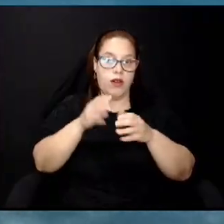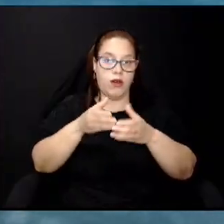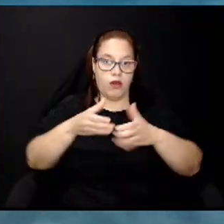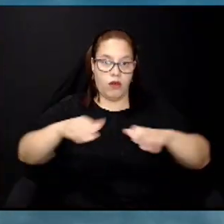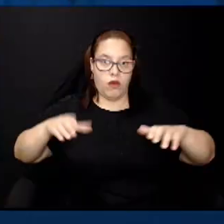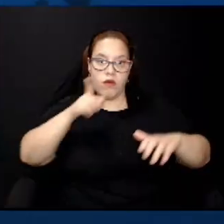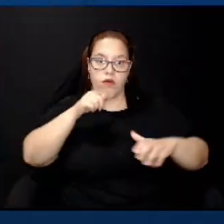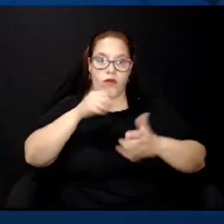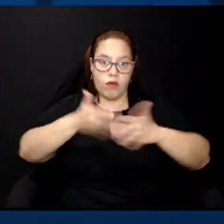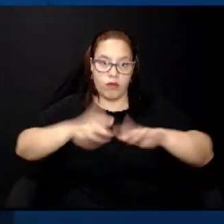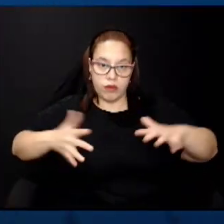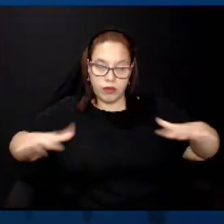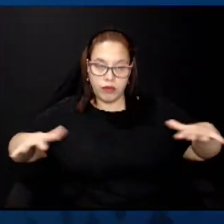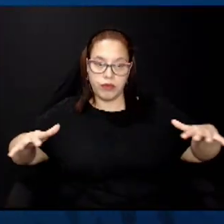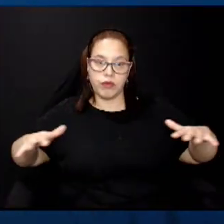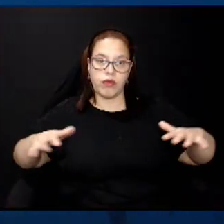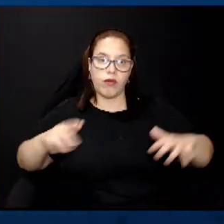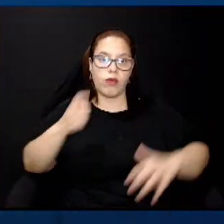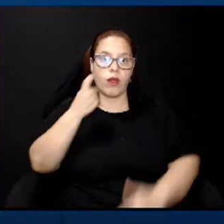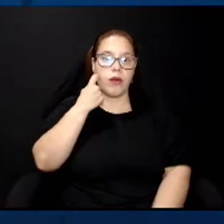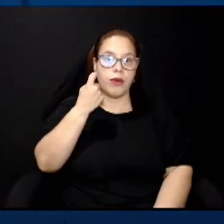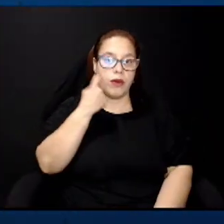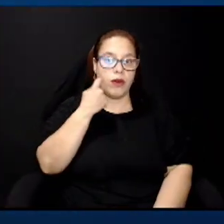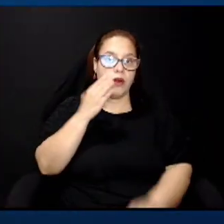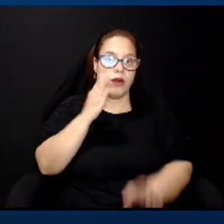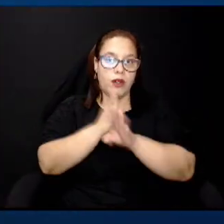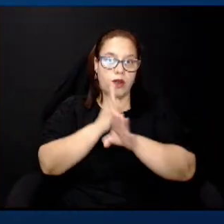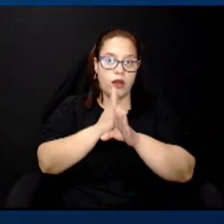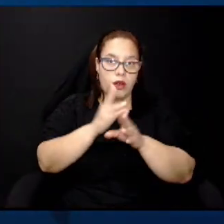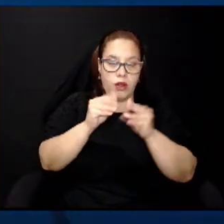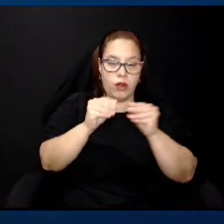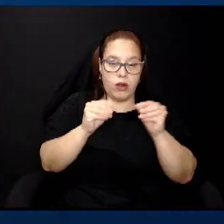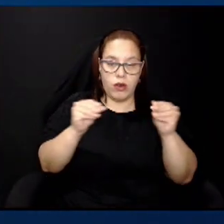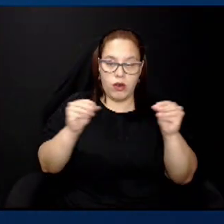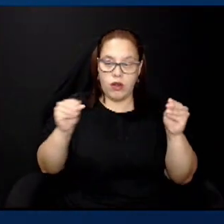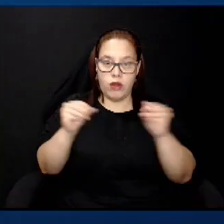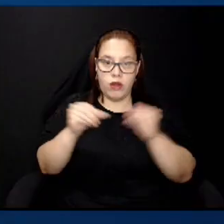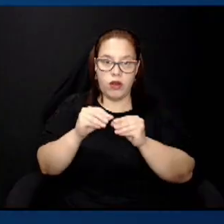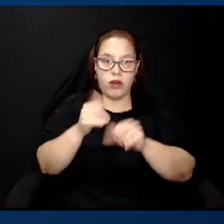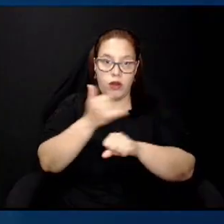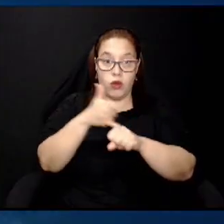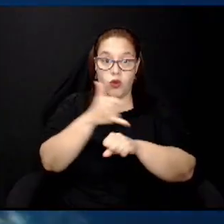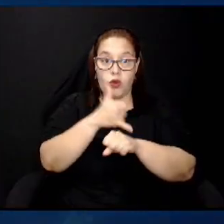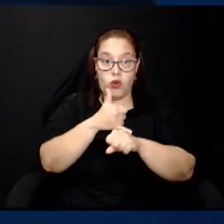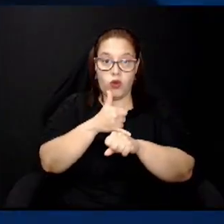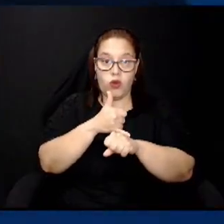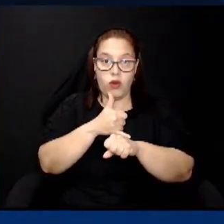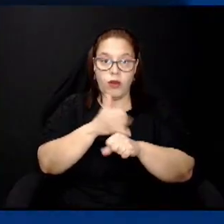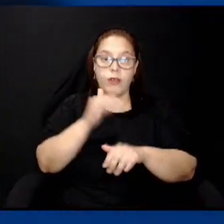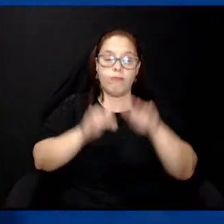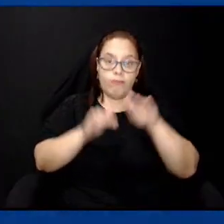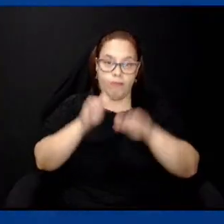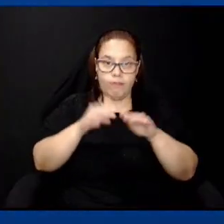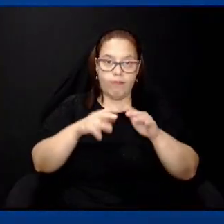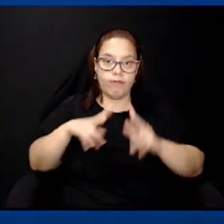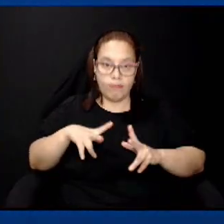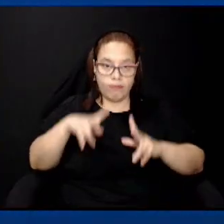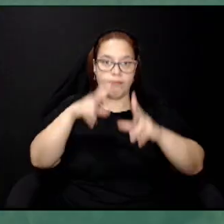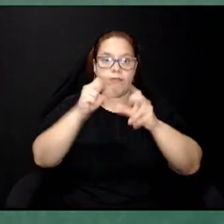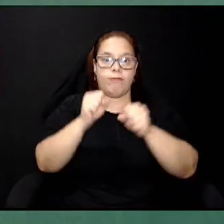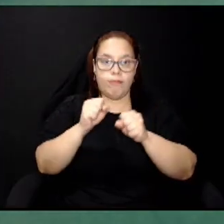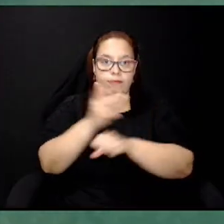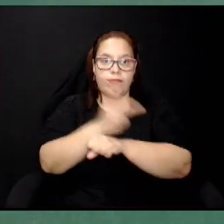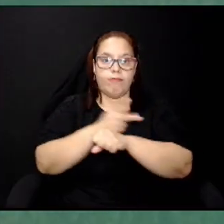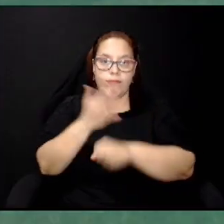Além disso, os peixes encontrados na areia são ricos em gordura, compensando o esforço da caça.